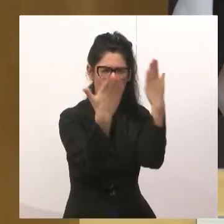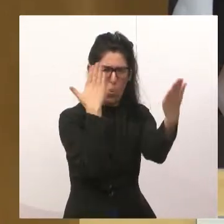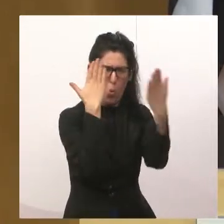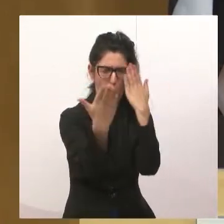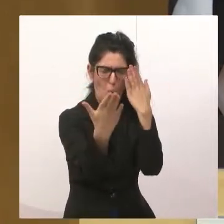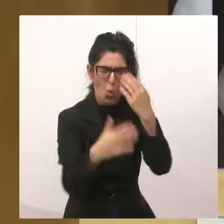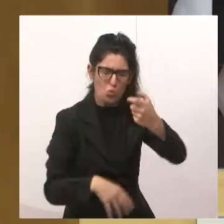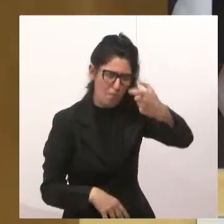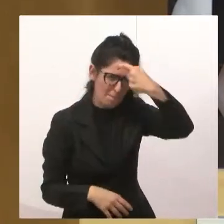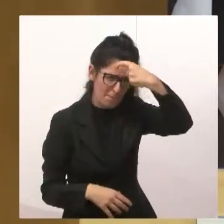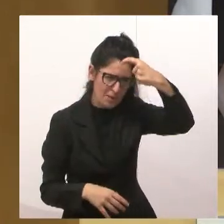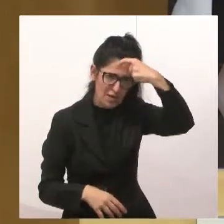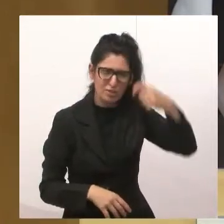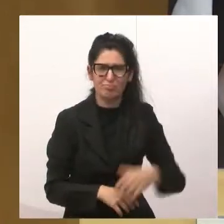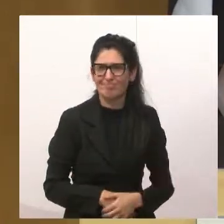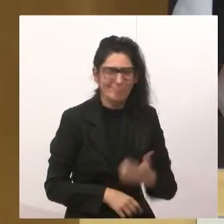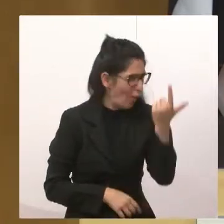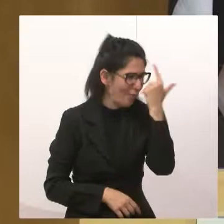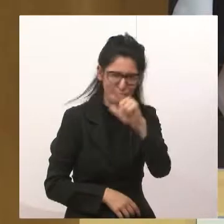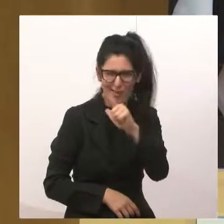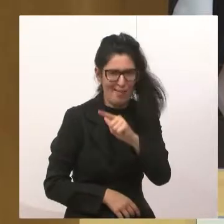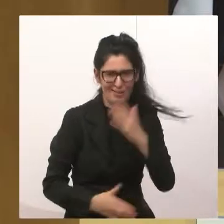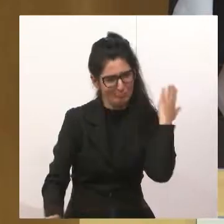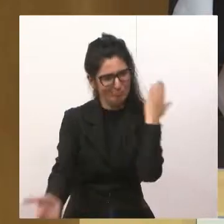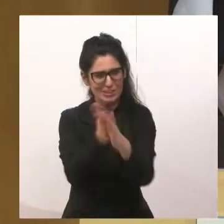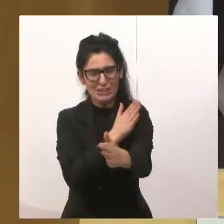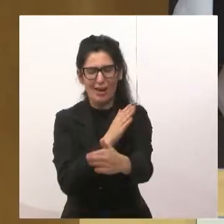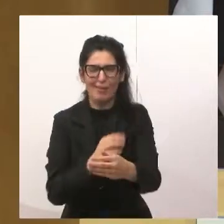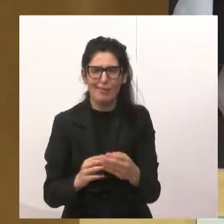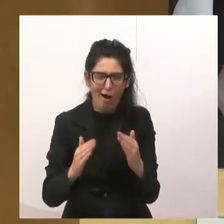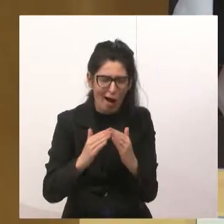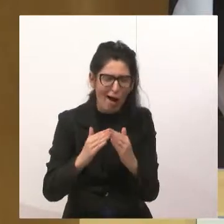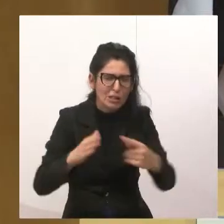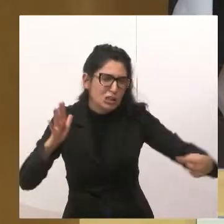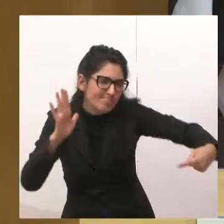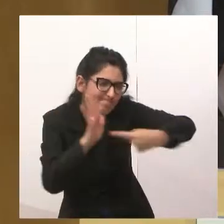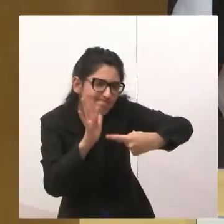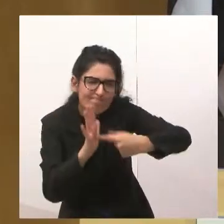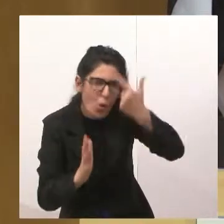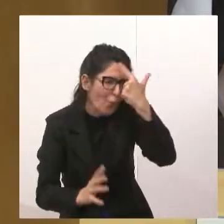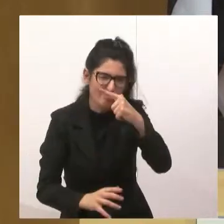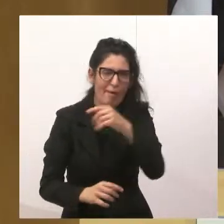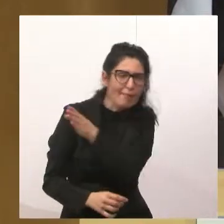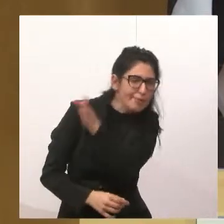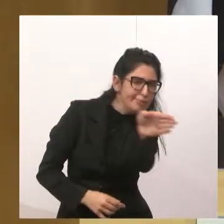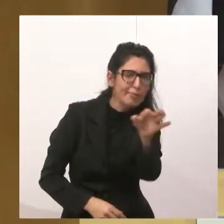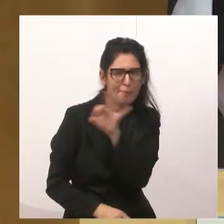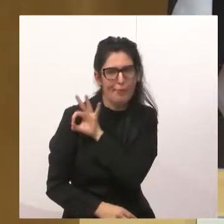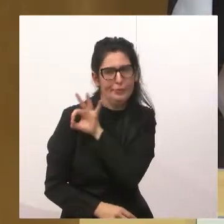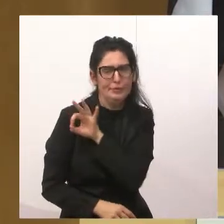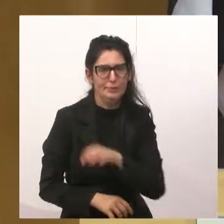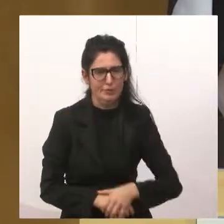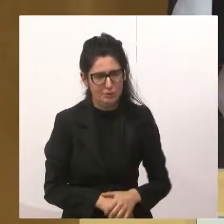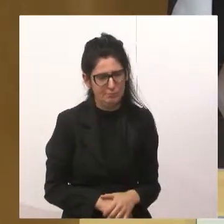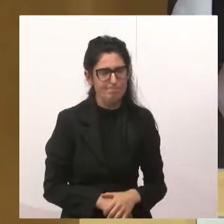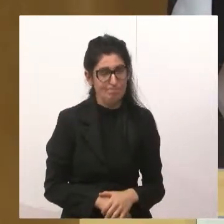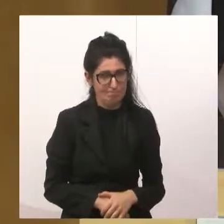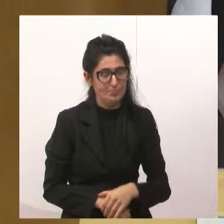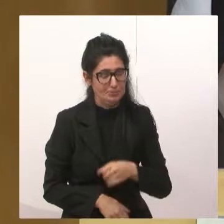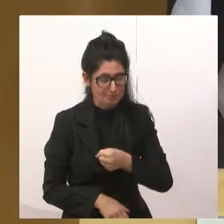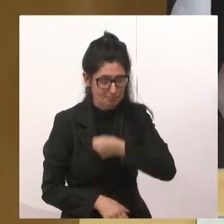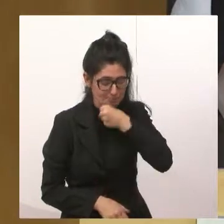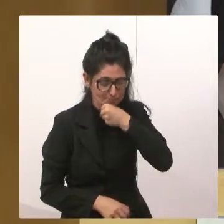município pode ter nesse campo, nessa área, mas também dizer que nós vamos fazer aqui